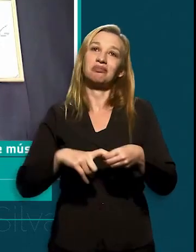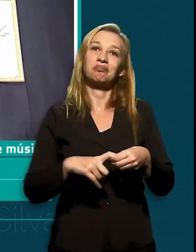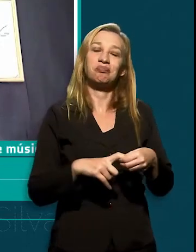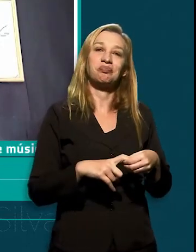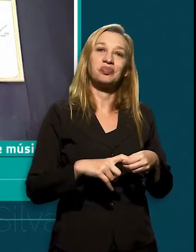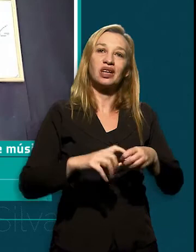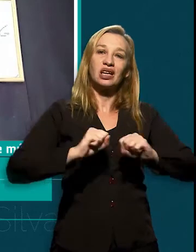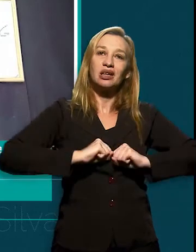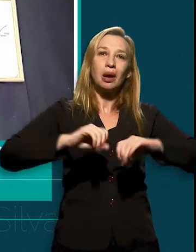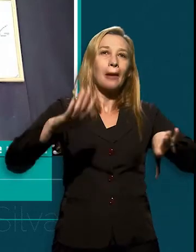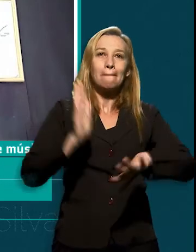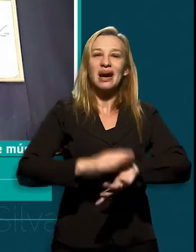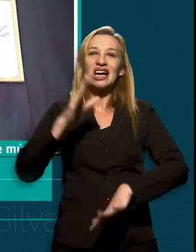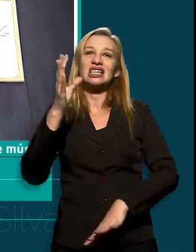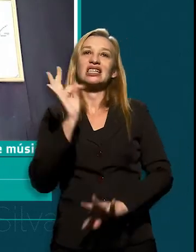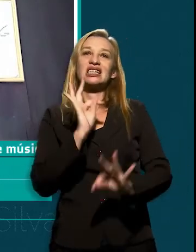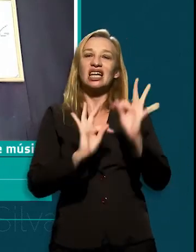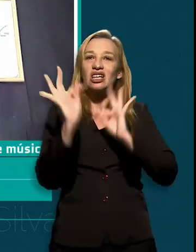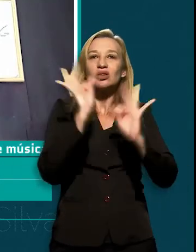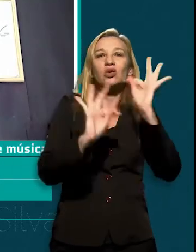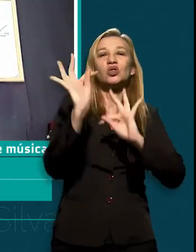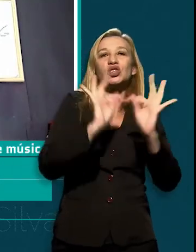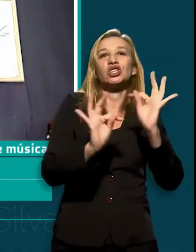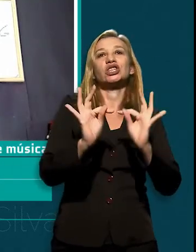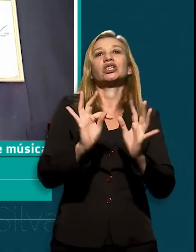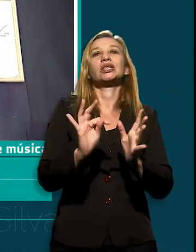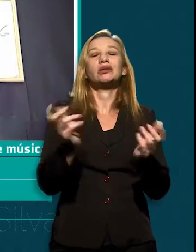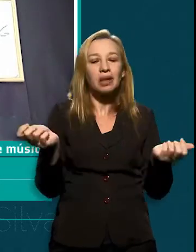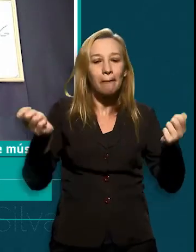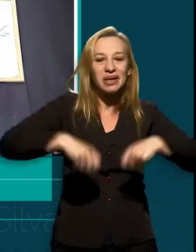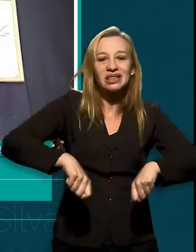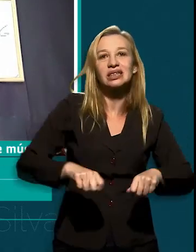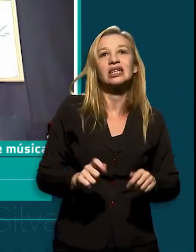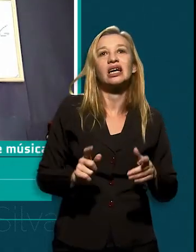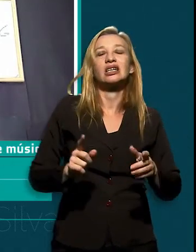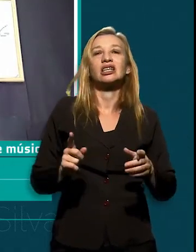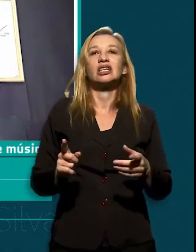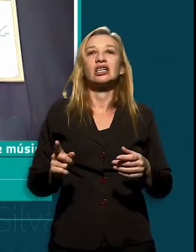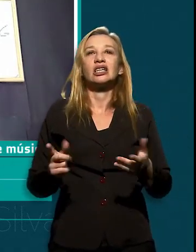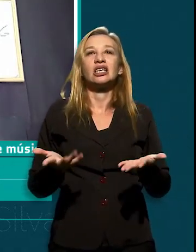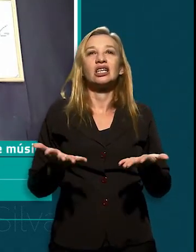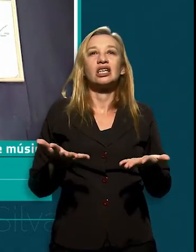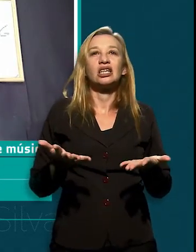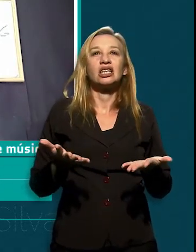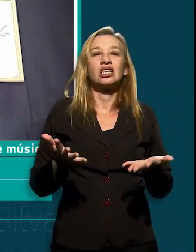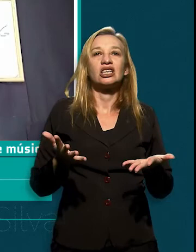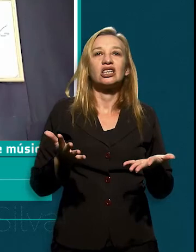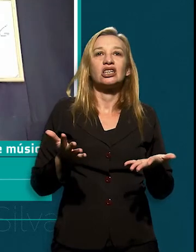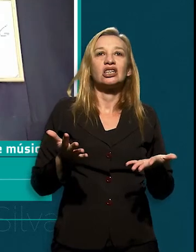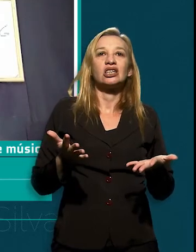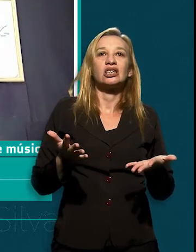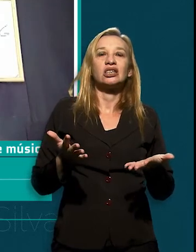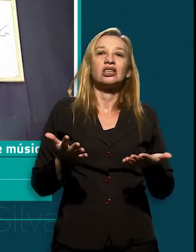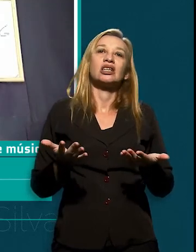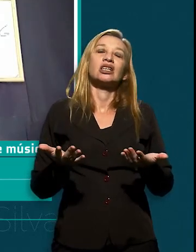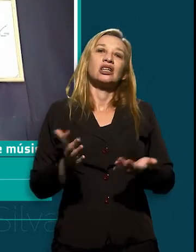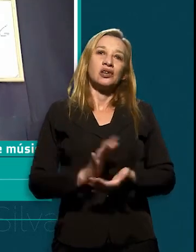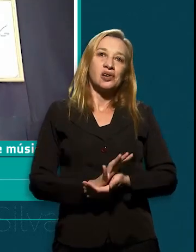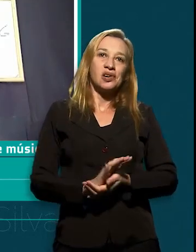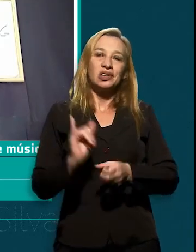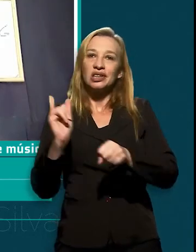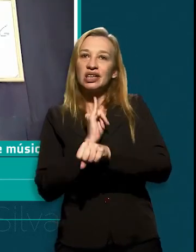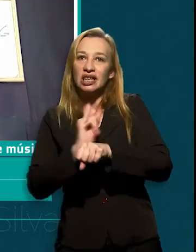dessa pandemia, com mais recursos, com mais capacidade, com mais formas de se chegar